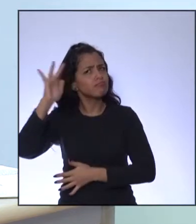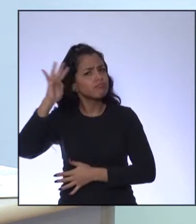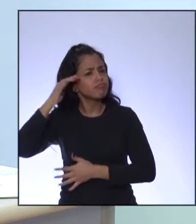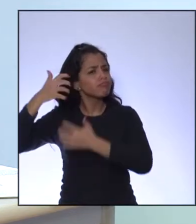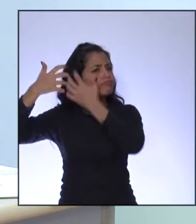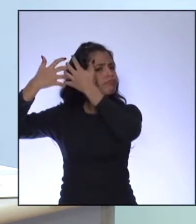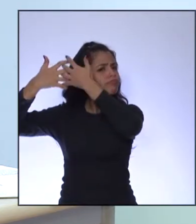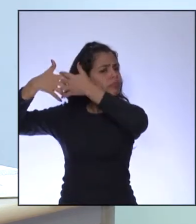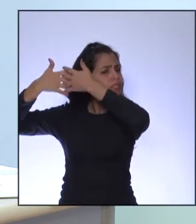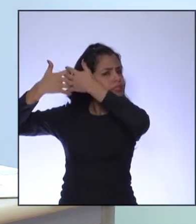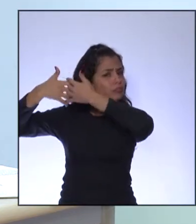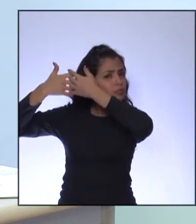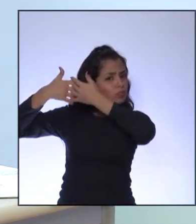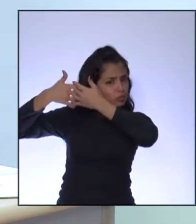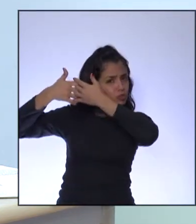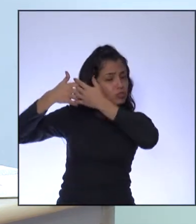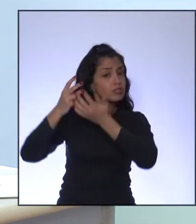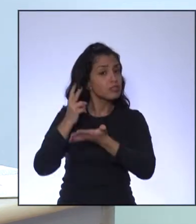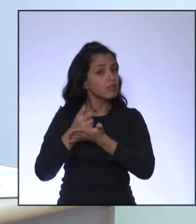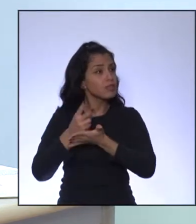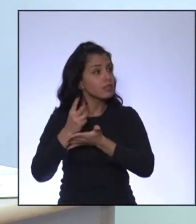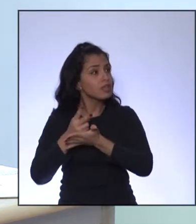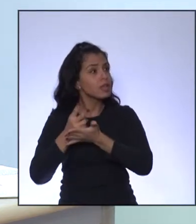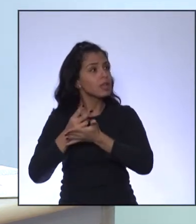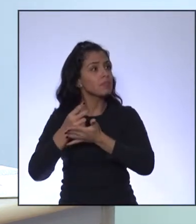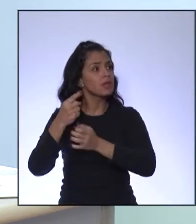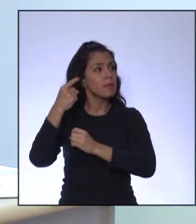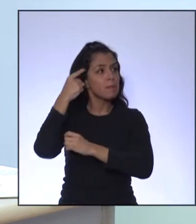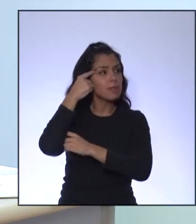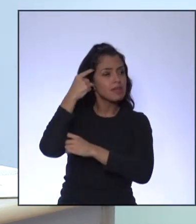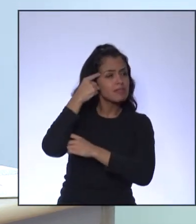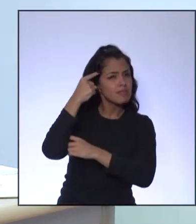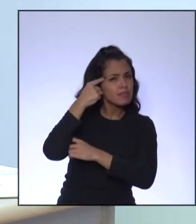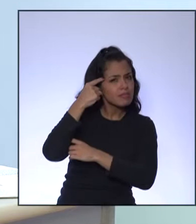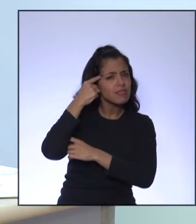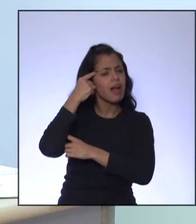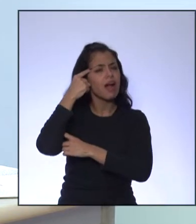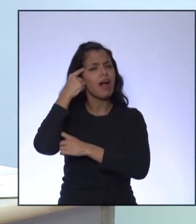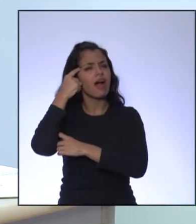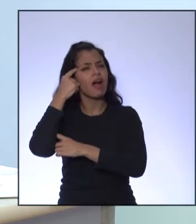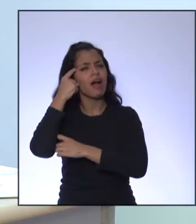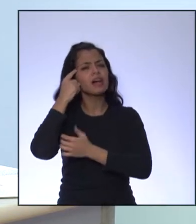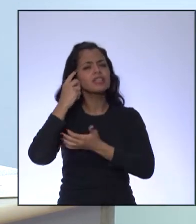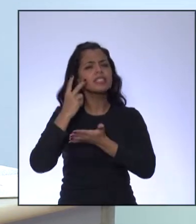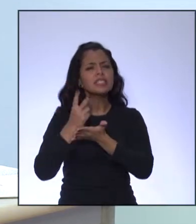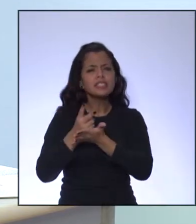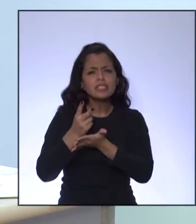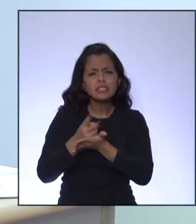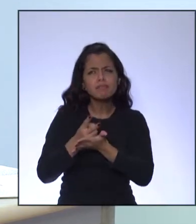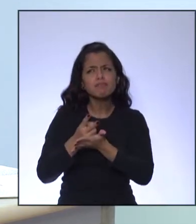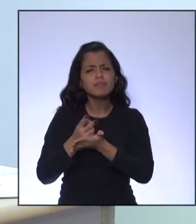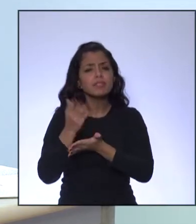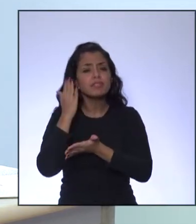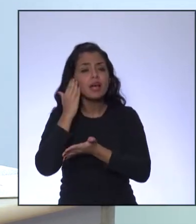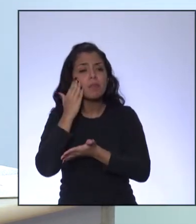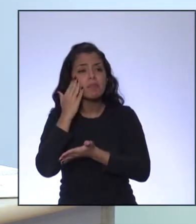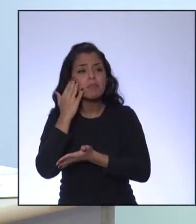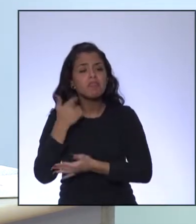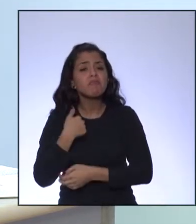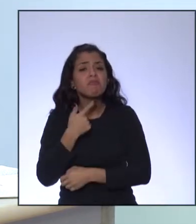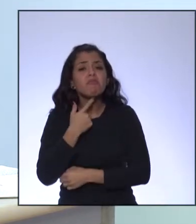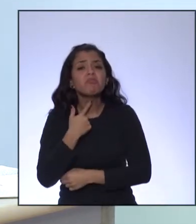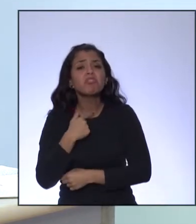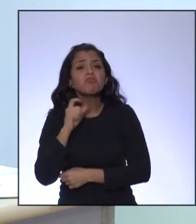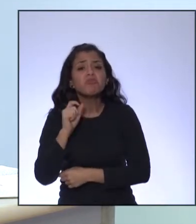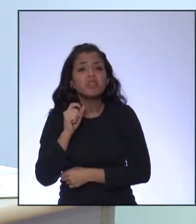professora falou. É importante a gente sempre pensar no que a gente quer ser, justamente para ter planos e poder mudar